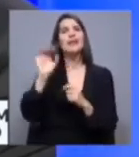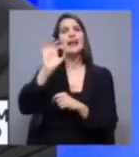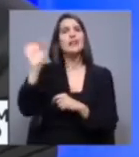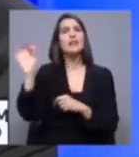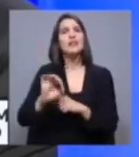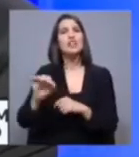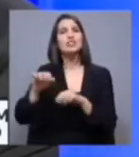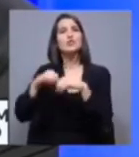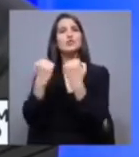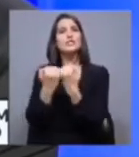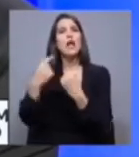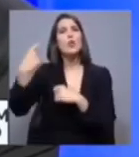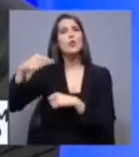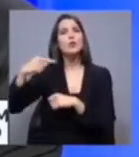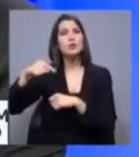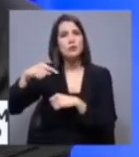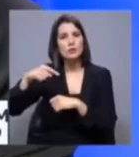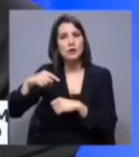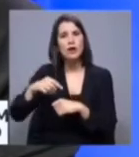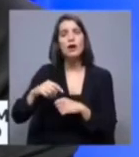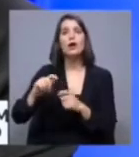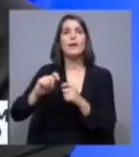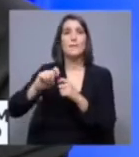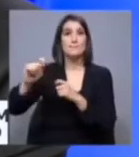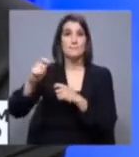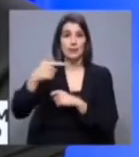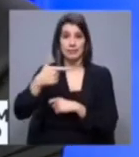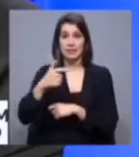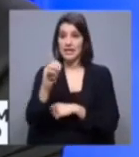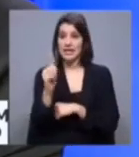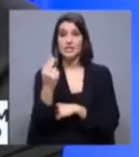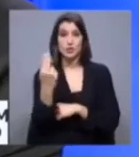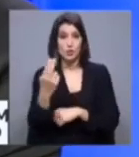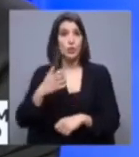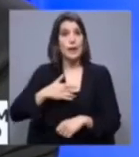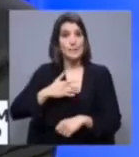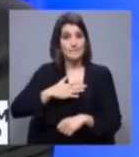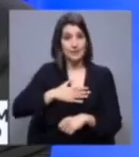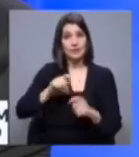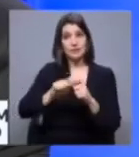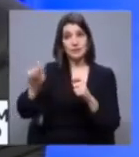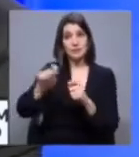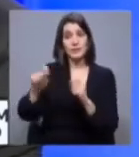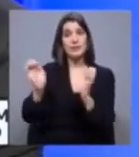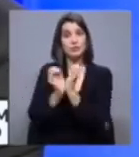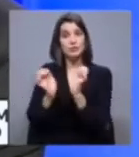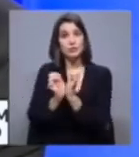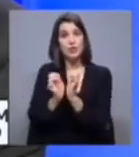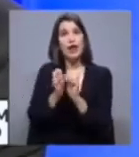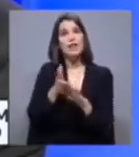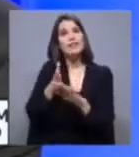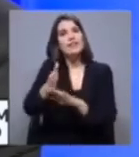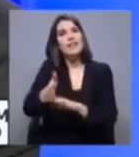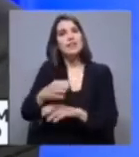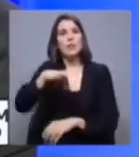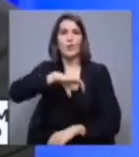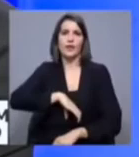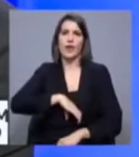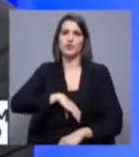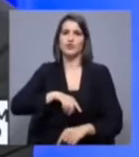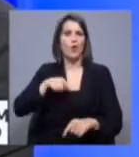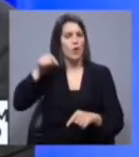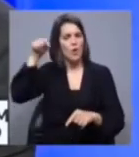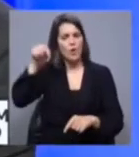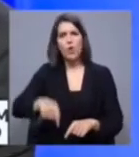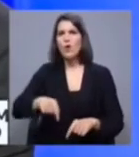taxa social única, da parte de contribuição para a segurança social, que hoje vem das empresas para esse fundo, é atribuí-la diretamente aos salários. Logo,